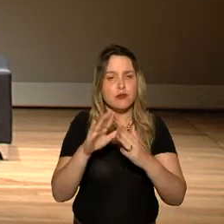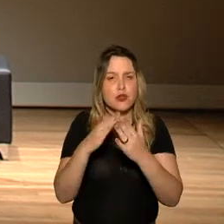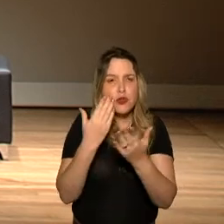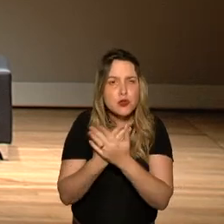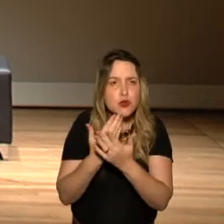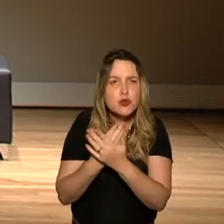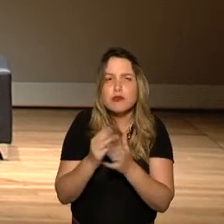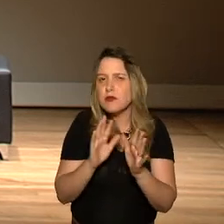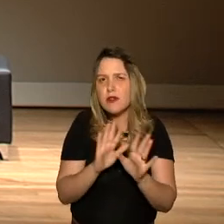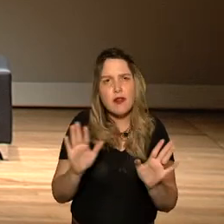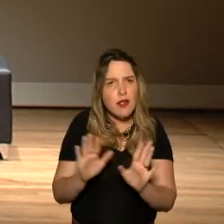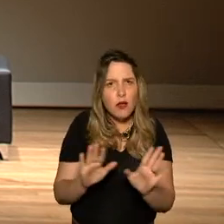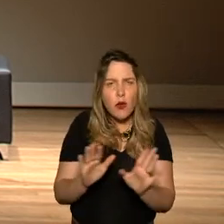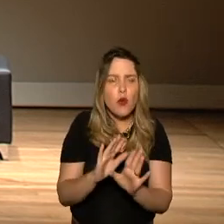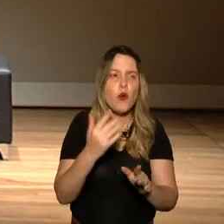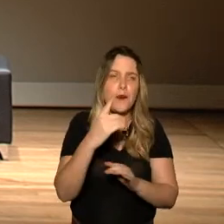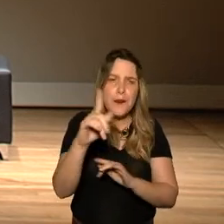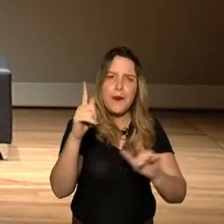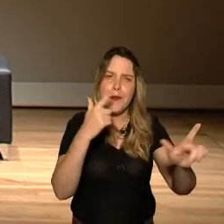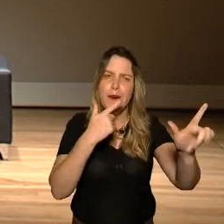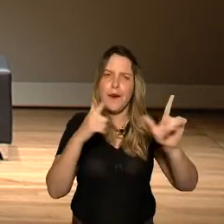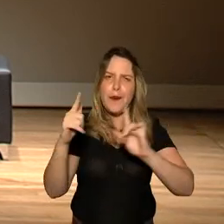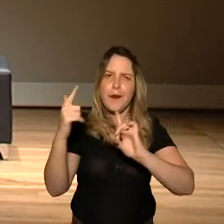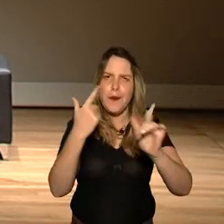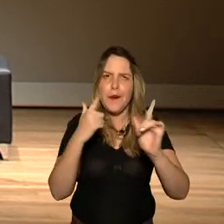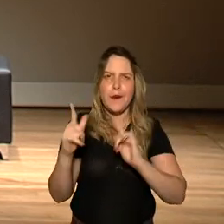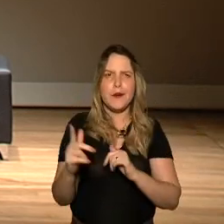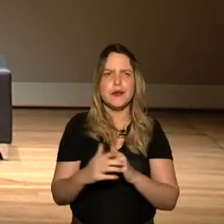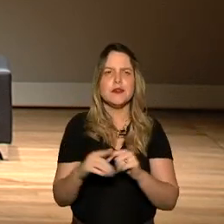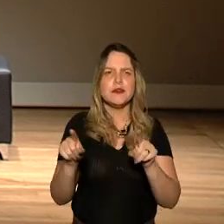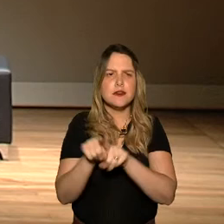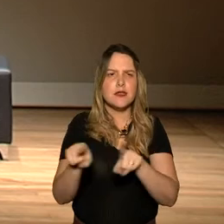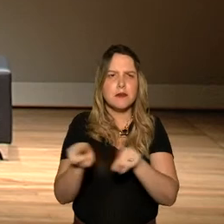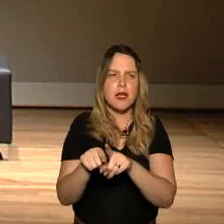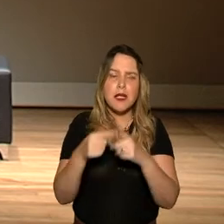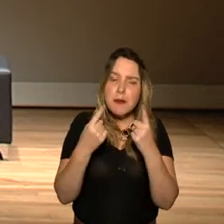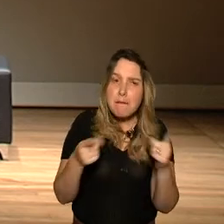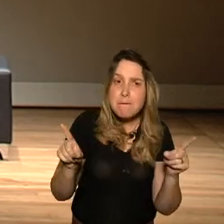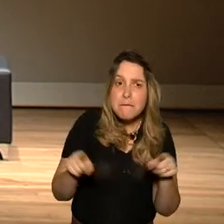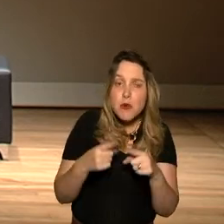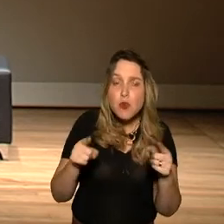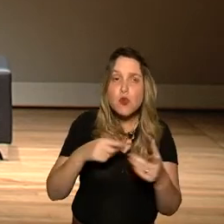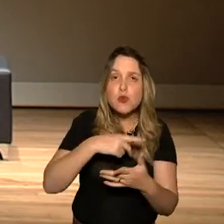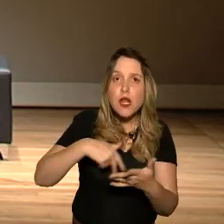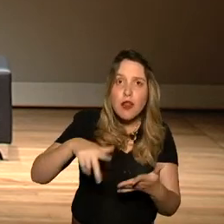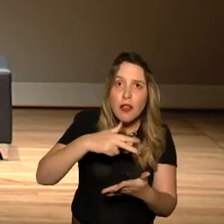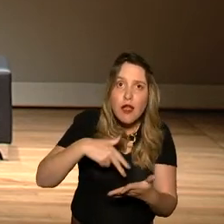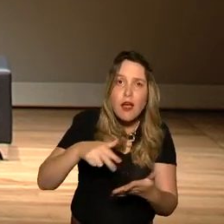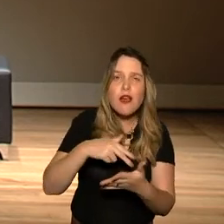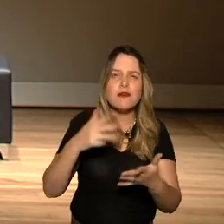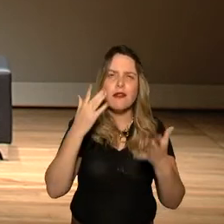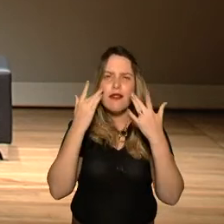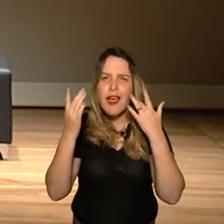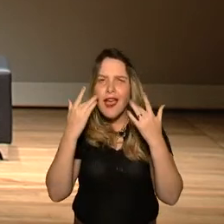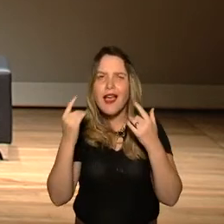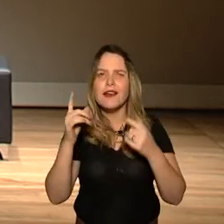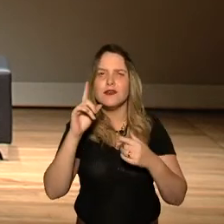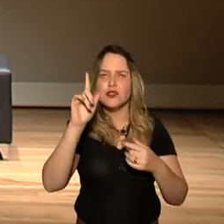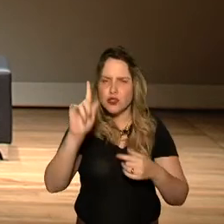né ele também quer teatro ele também quer música ele quer muito mais ele tem direito de muito mais